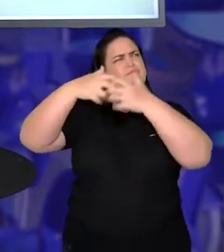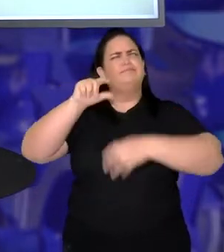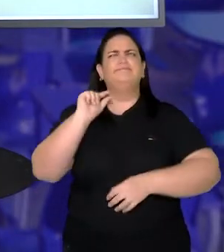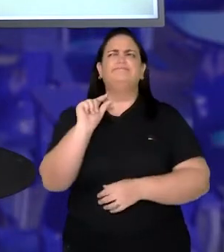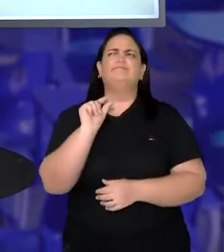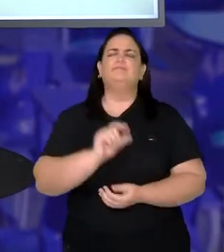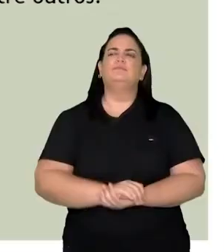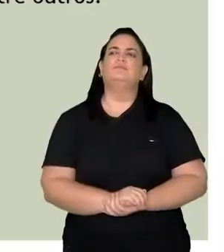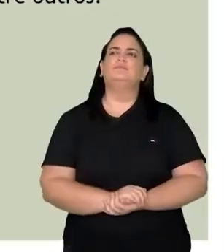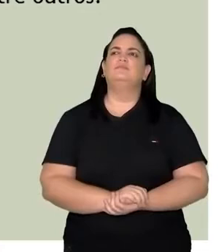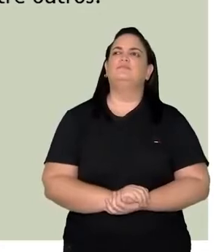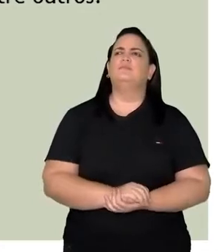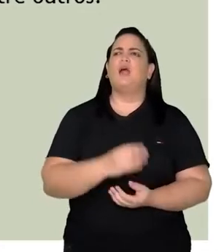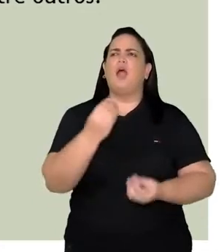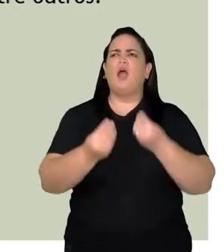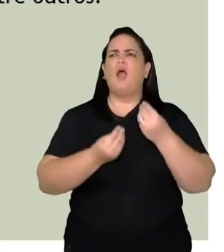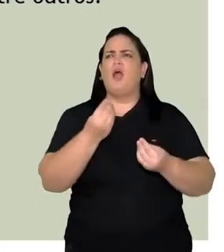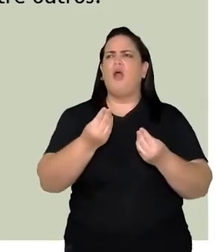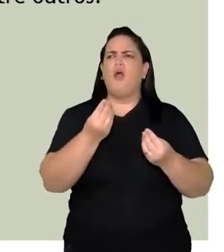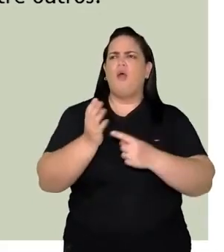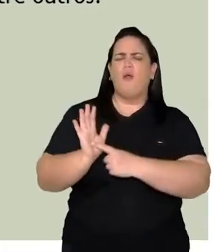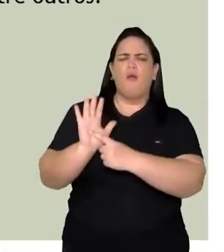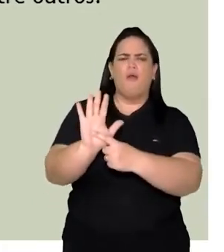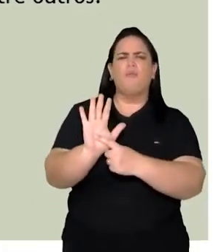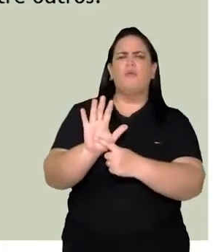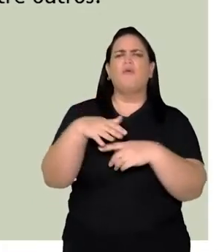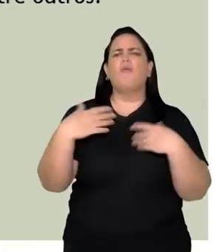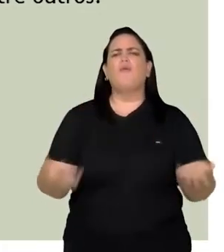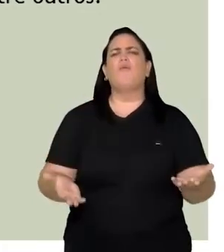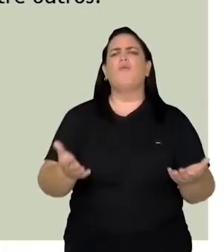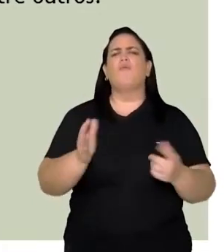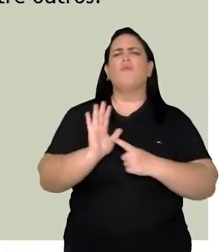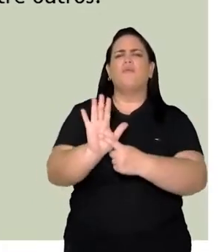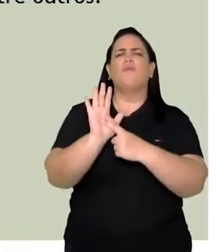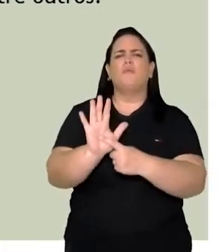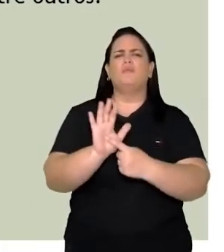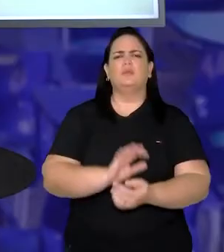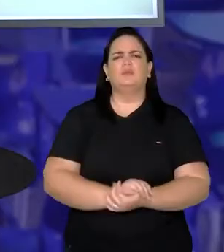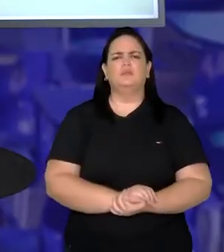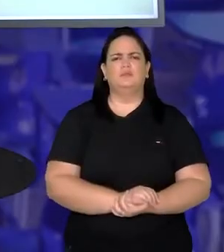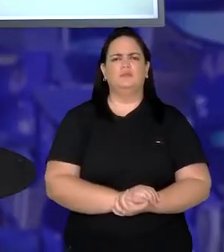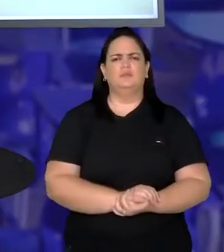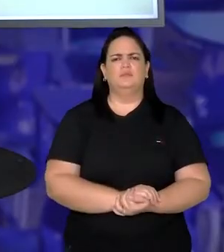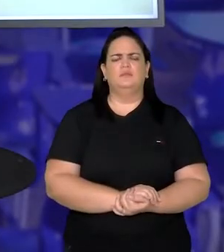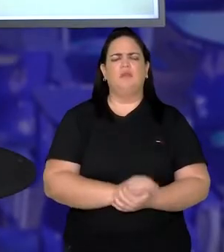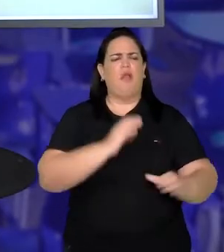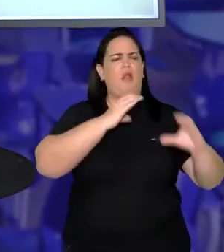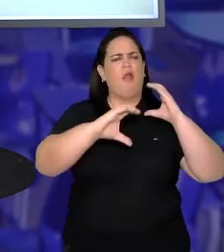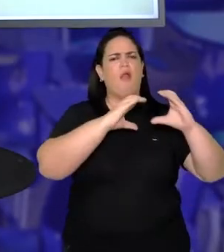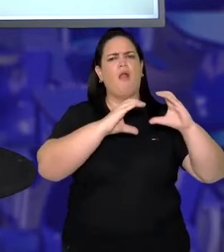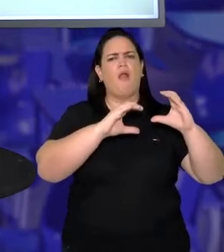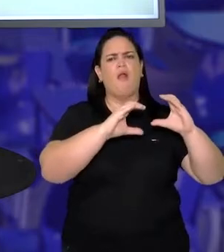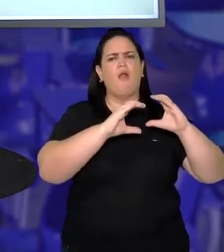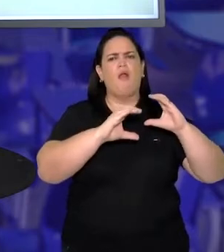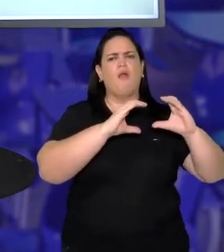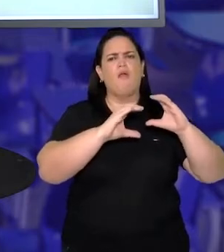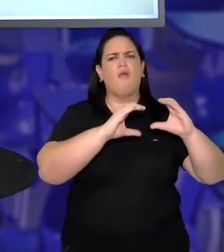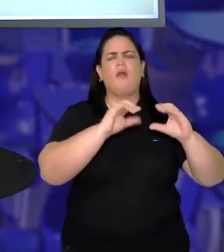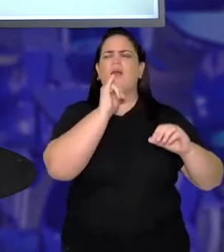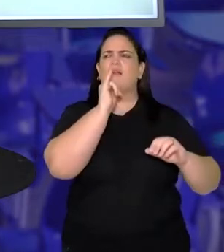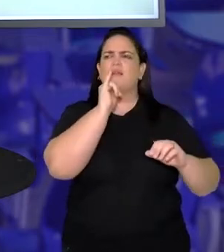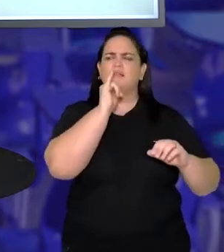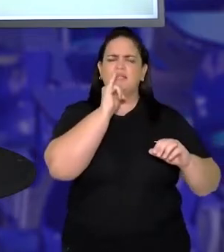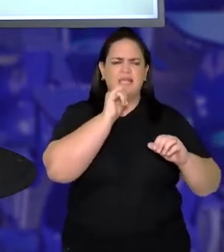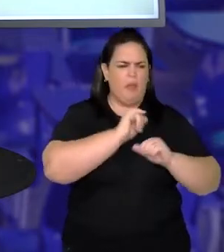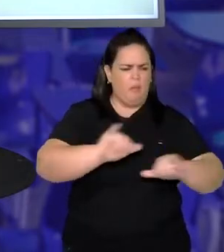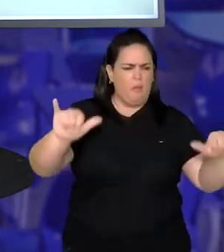pensar um pouquinho. Quais veículos de comunicação costumam ser usados para os anúncios? Tá? O que são veículos de comunicação? São aqueles